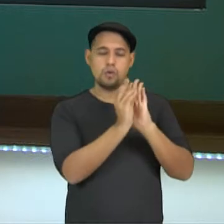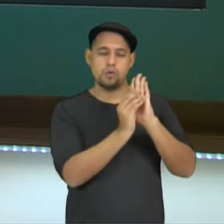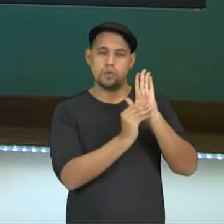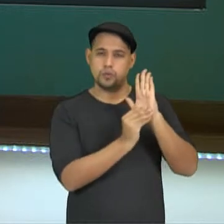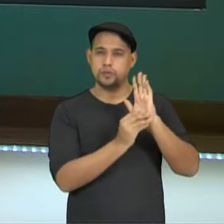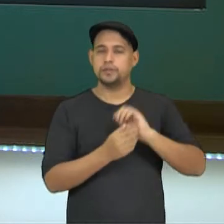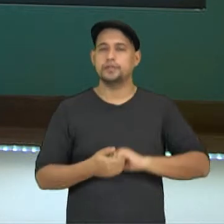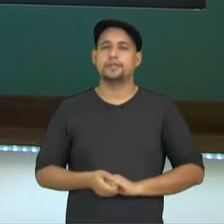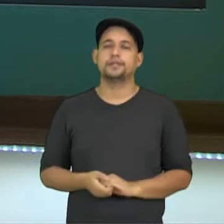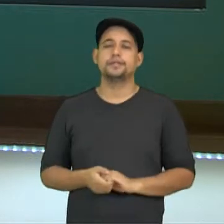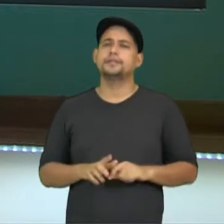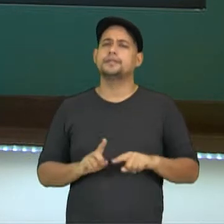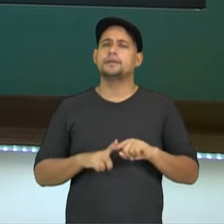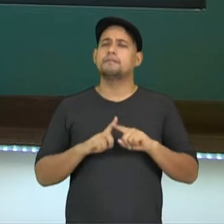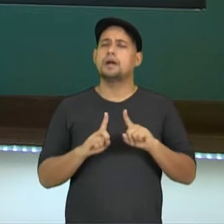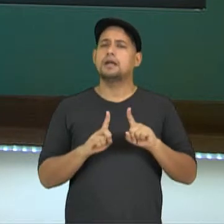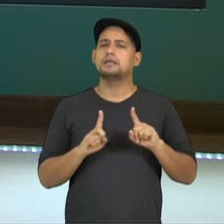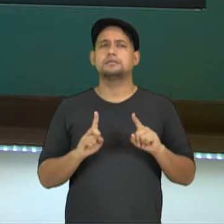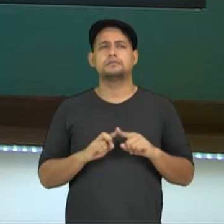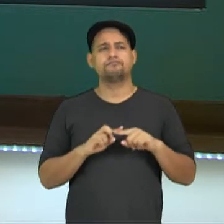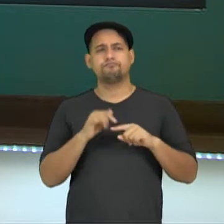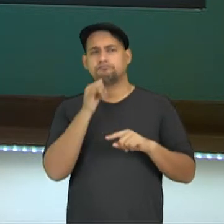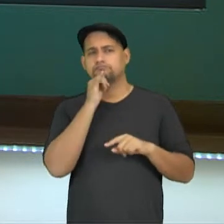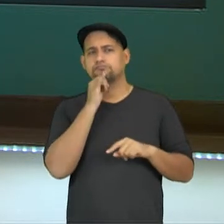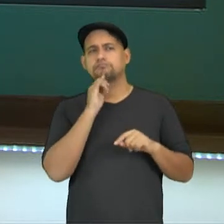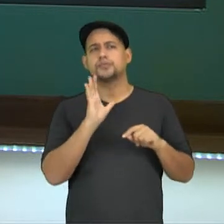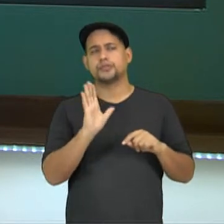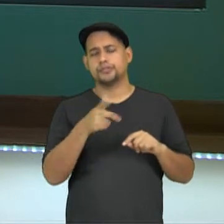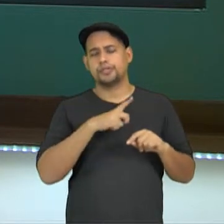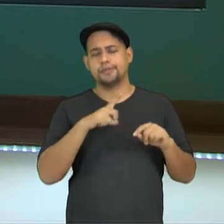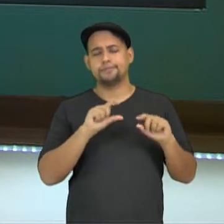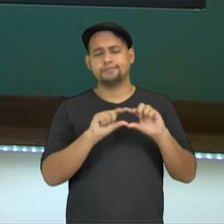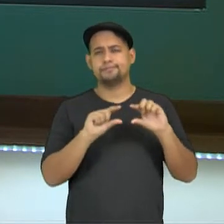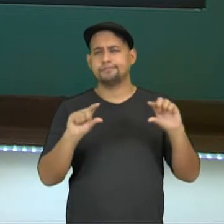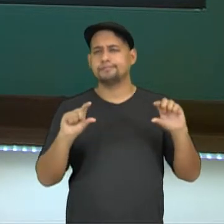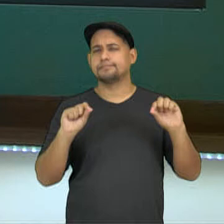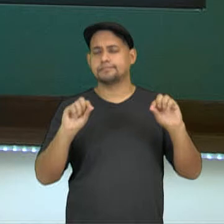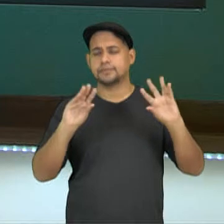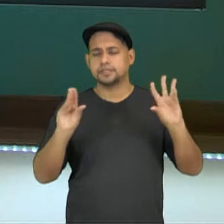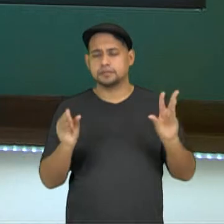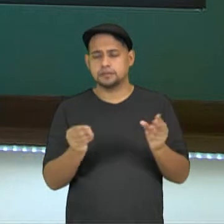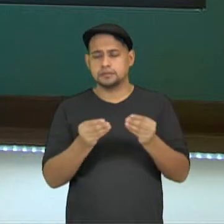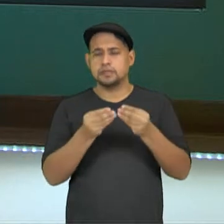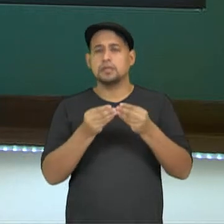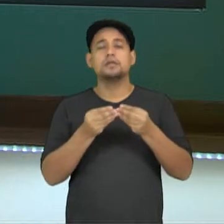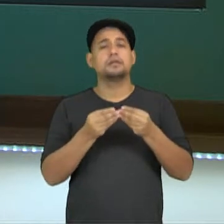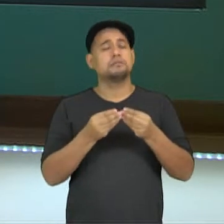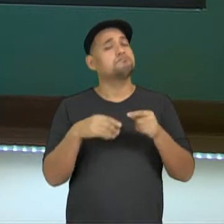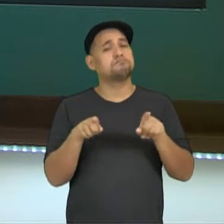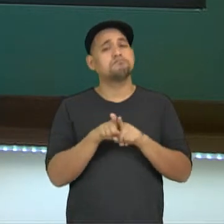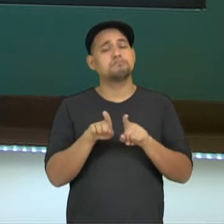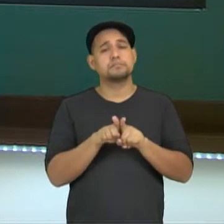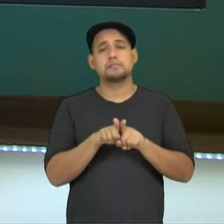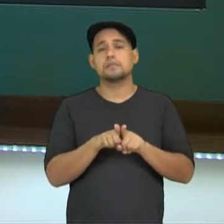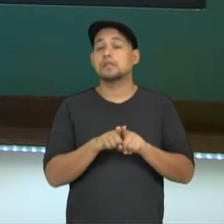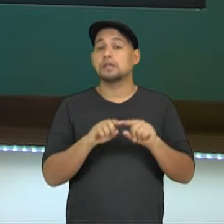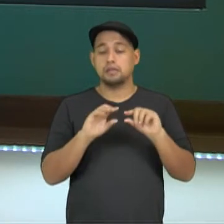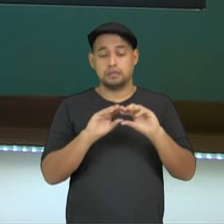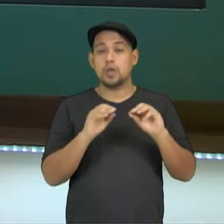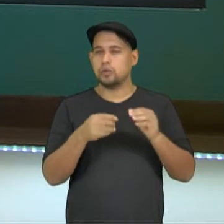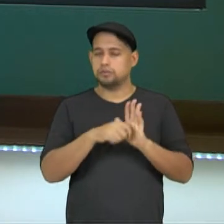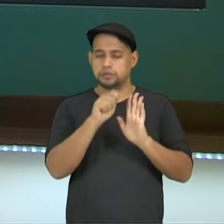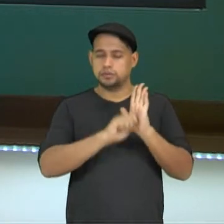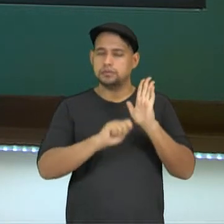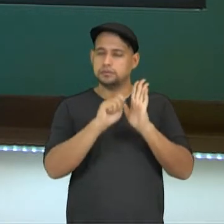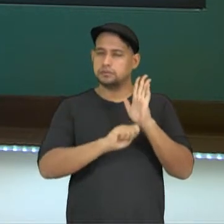aquele conteúdo. E a linha fina, né, que faz parte, que complementa o título, também ele é um pequeno